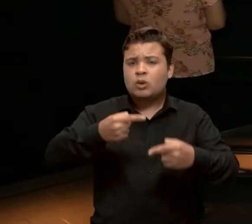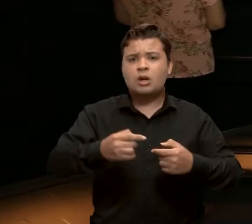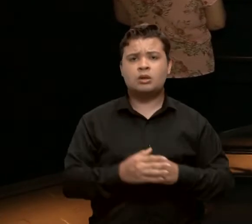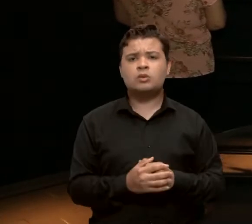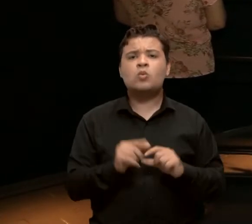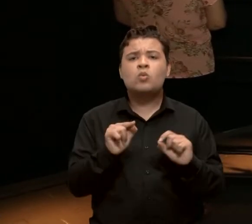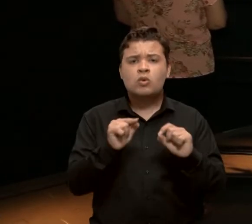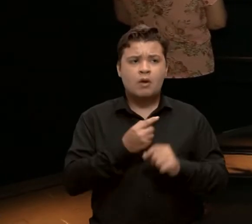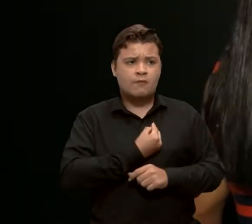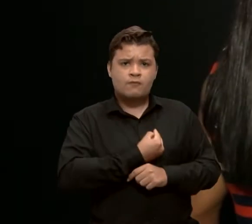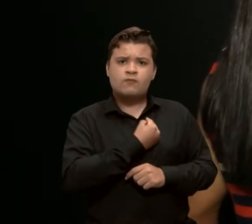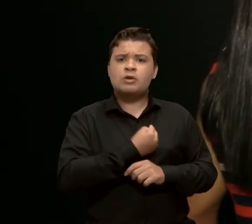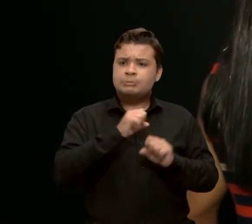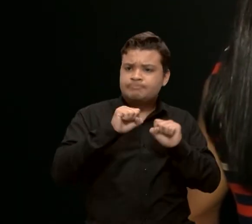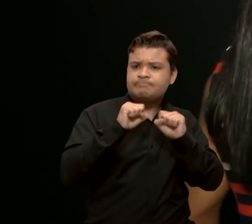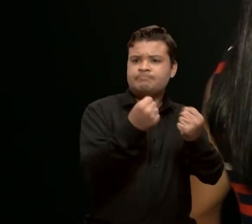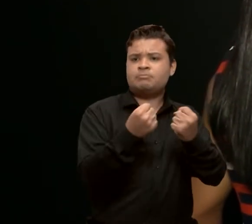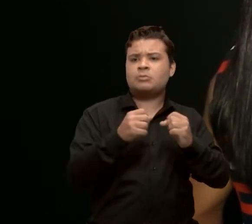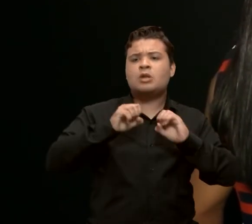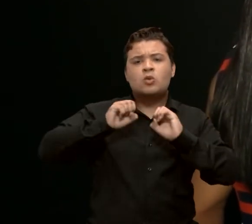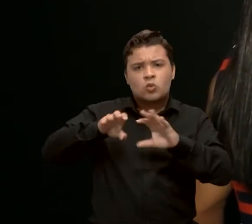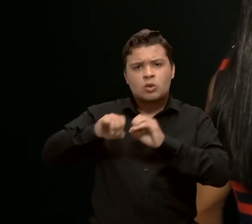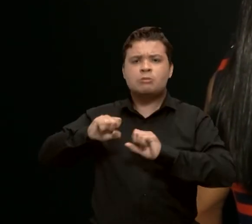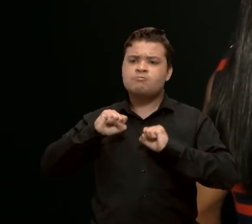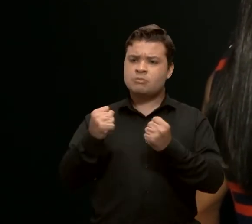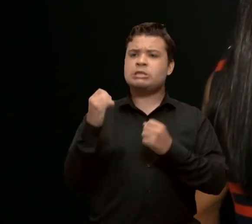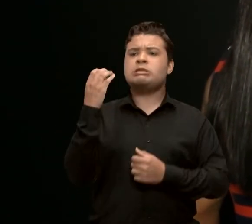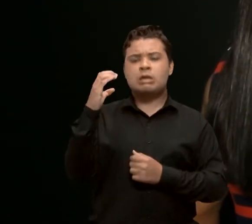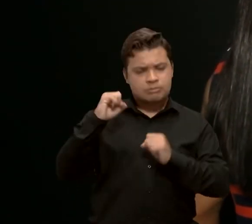em defesa da educação e em defesa da ciência.